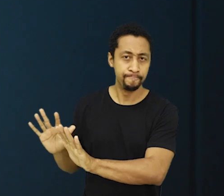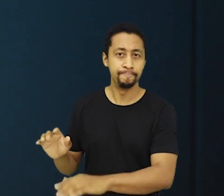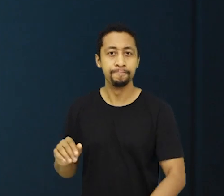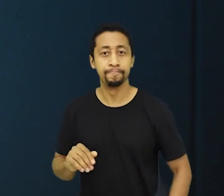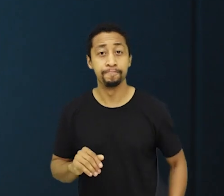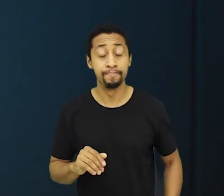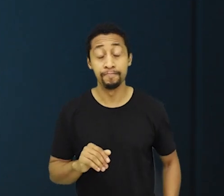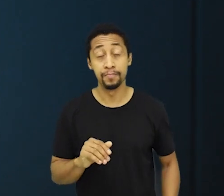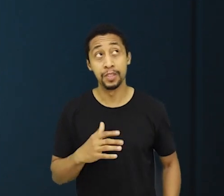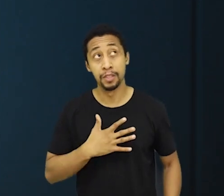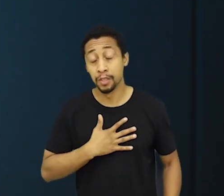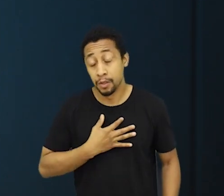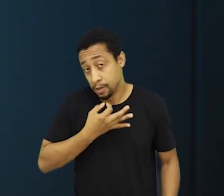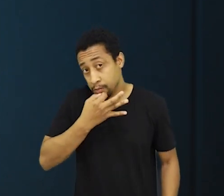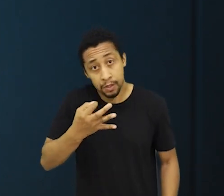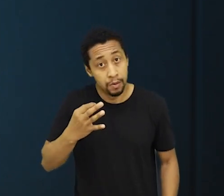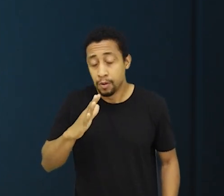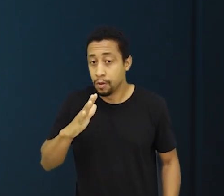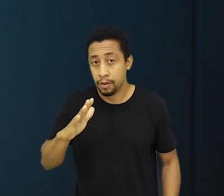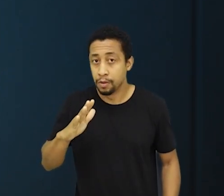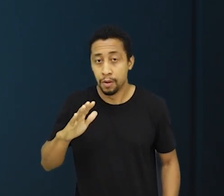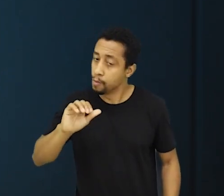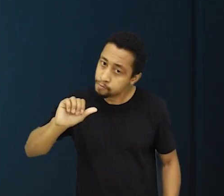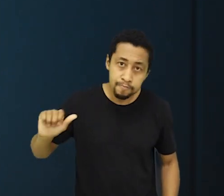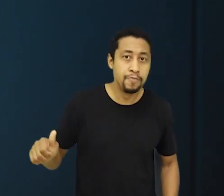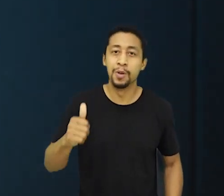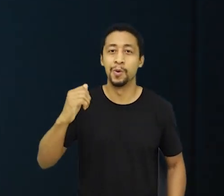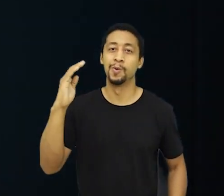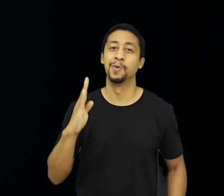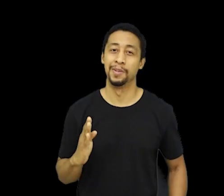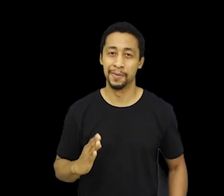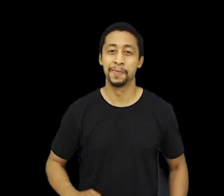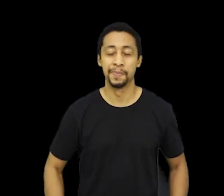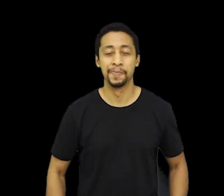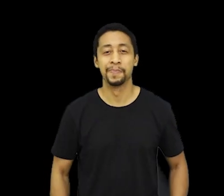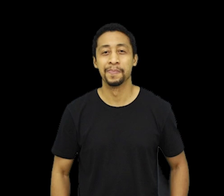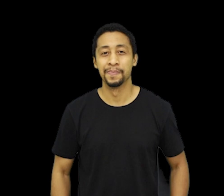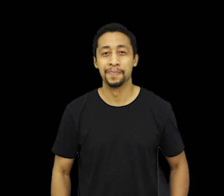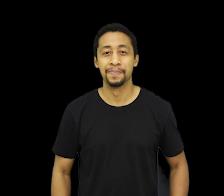o maior repto que nós temos como brasileiros.